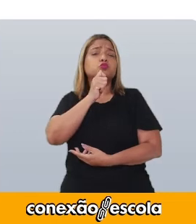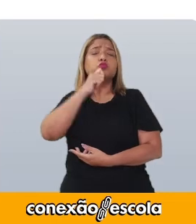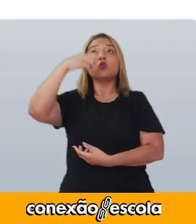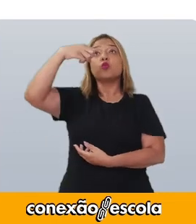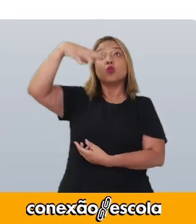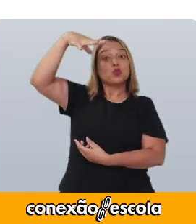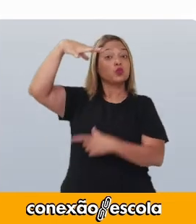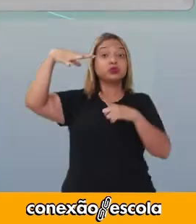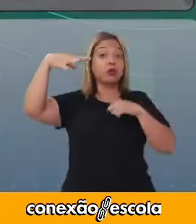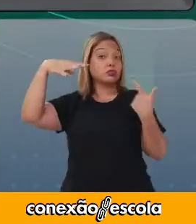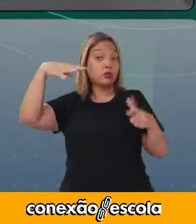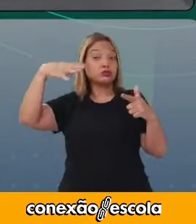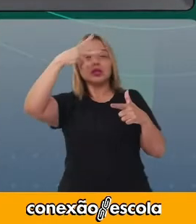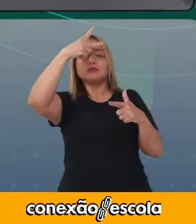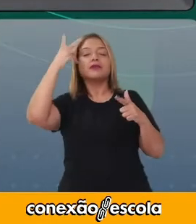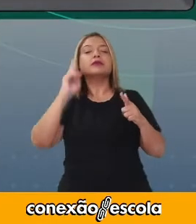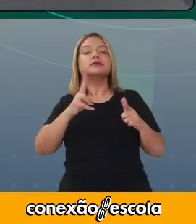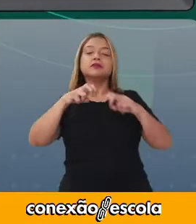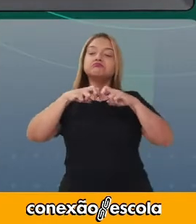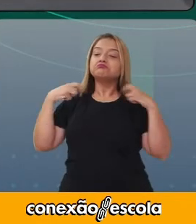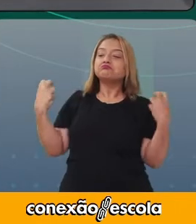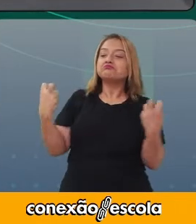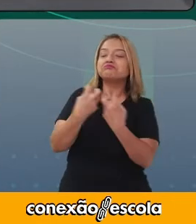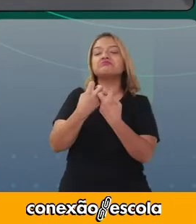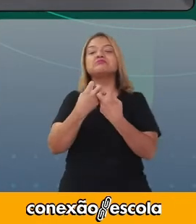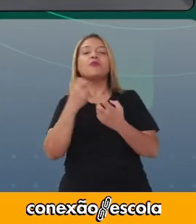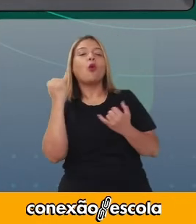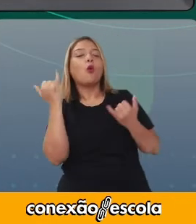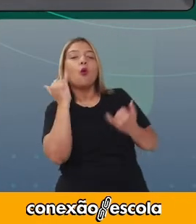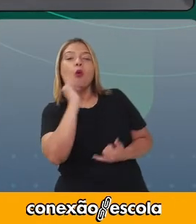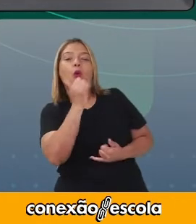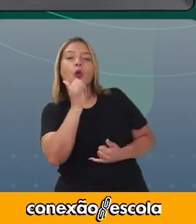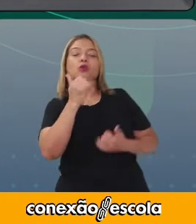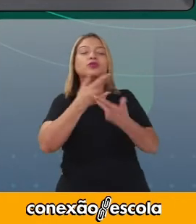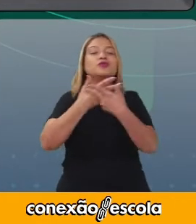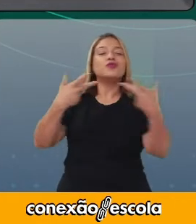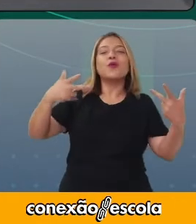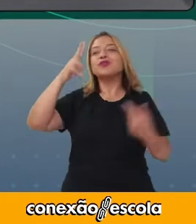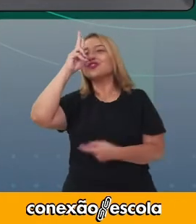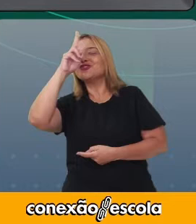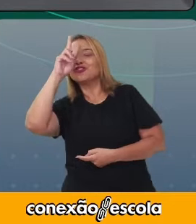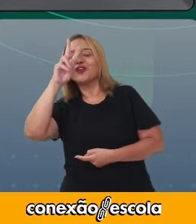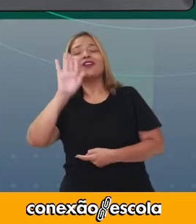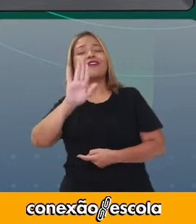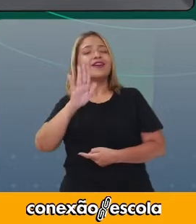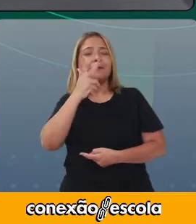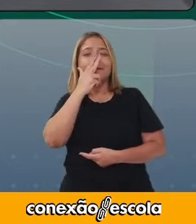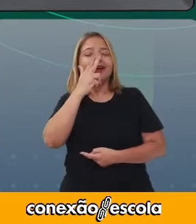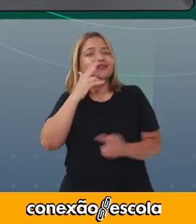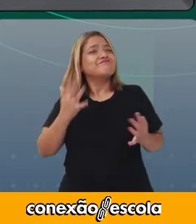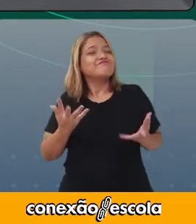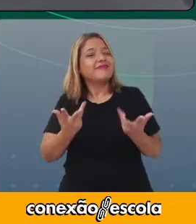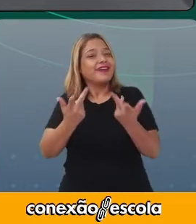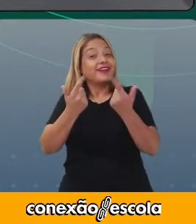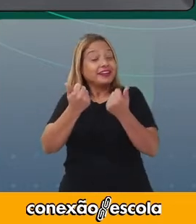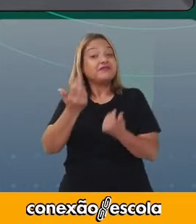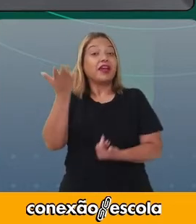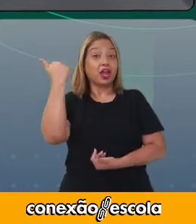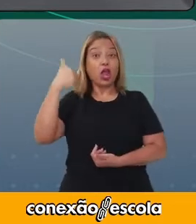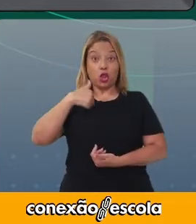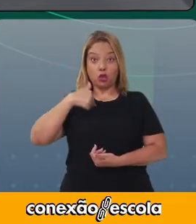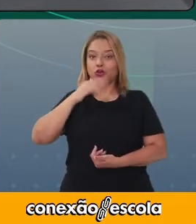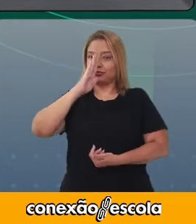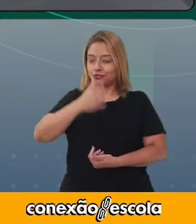as pessoas se reuniam para ouvir histórias. Olha que mundo fantástico! Eu tive a oportunidade de